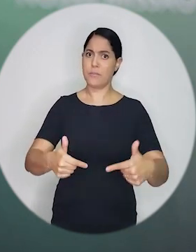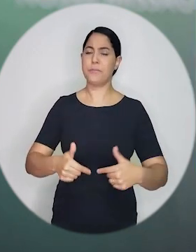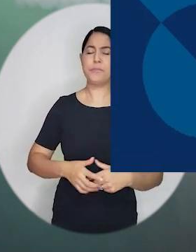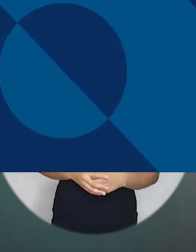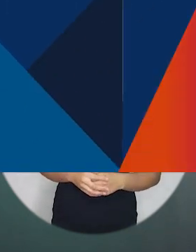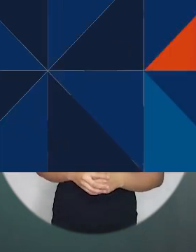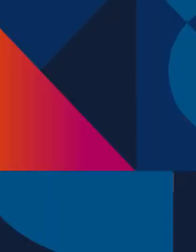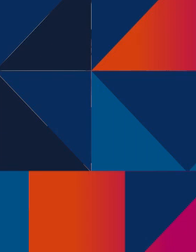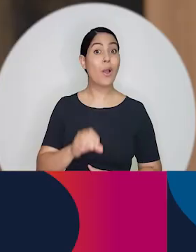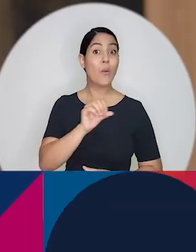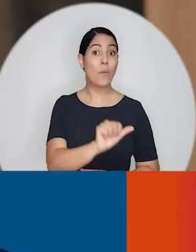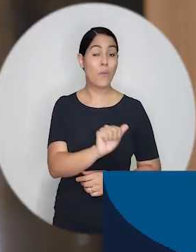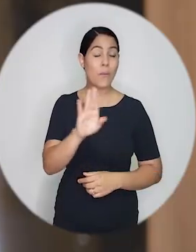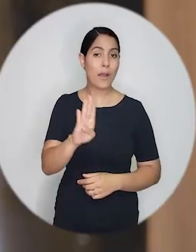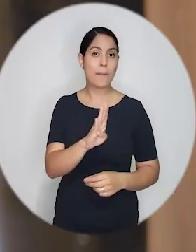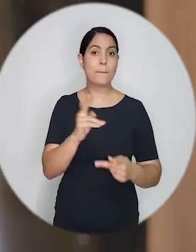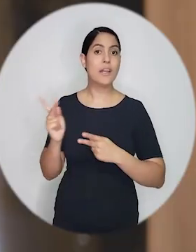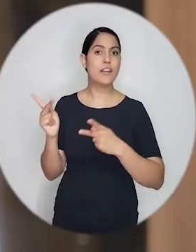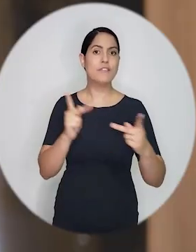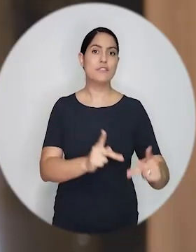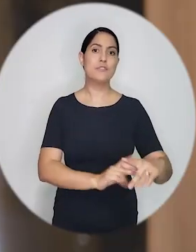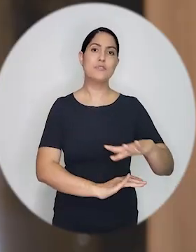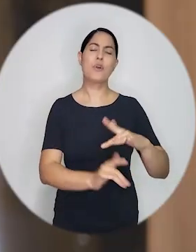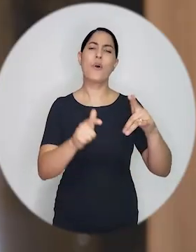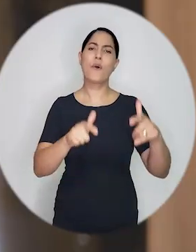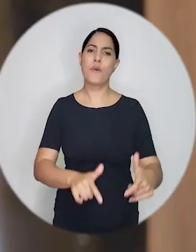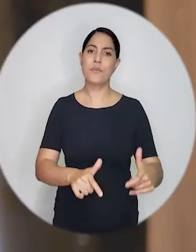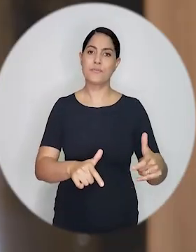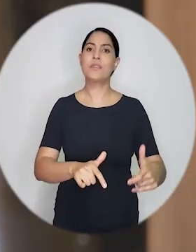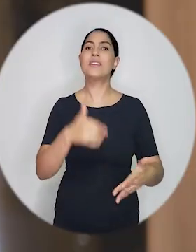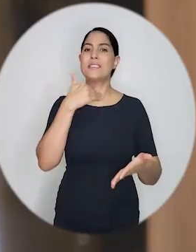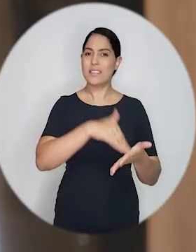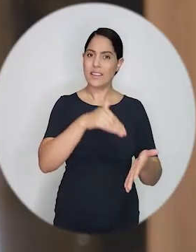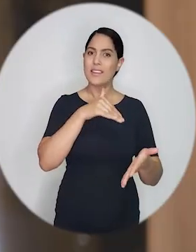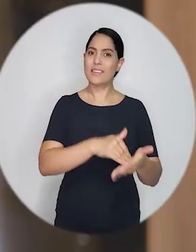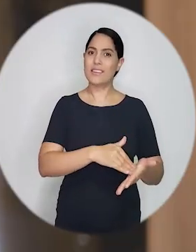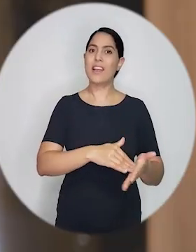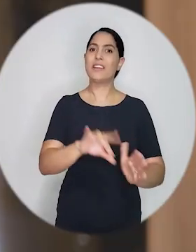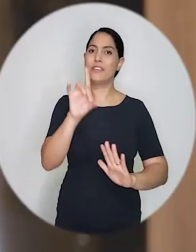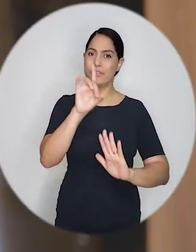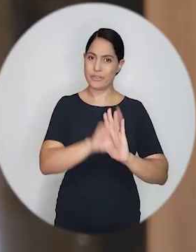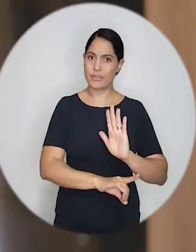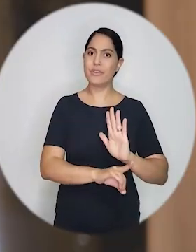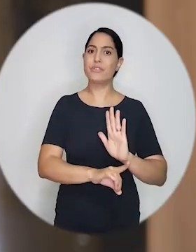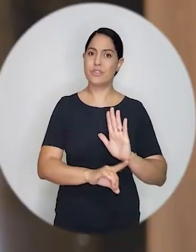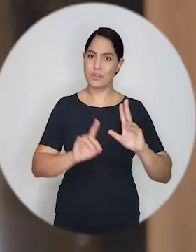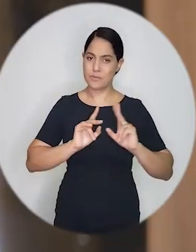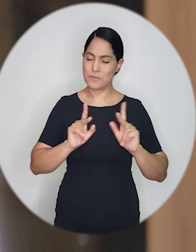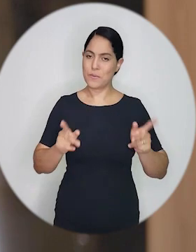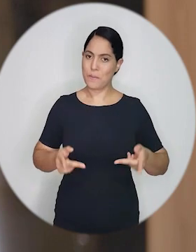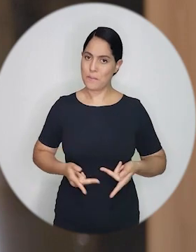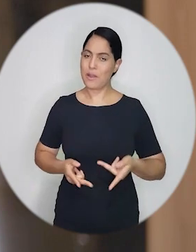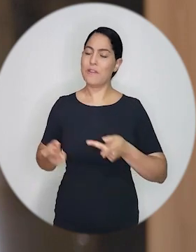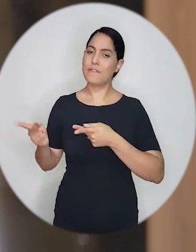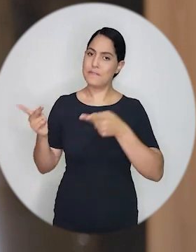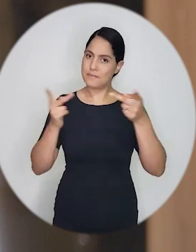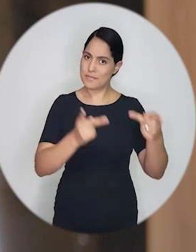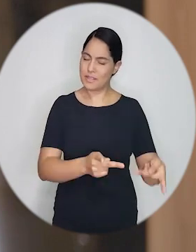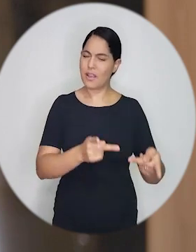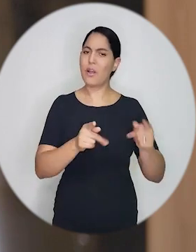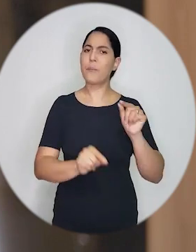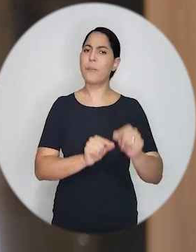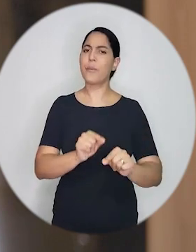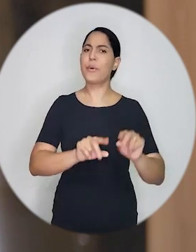esse direito da advocacia. A Ordem também realizou visita institucional à Secretaria Nacional de Promoção e Defesa dos Direitos Humanos